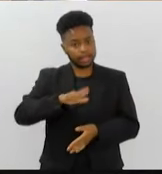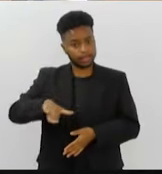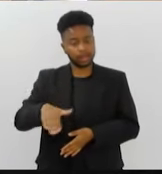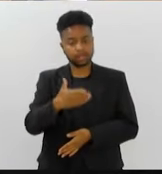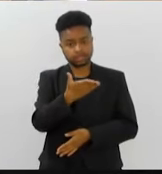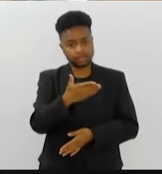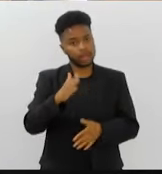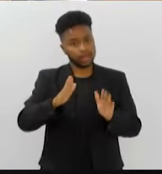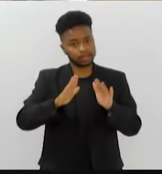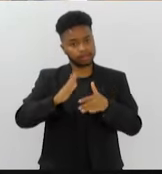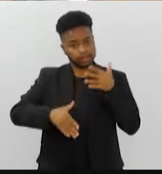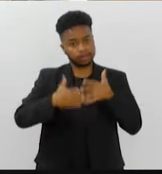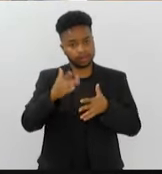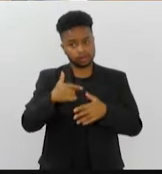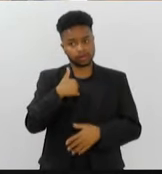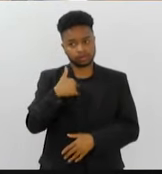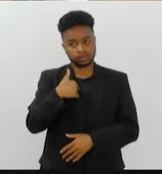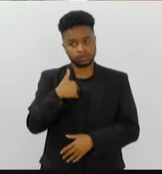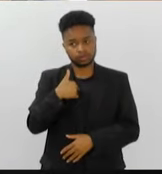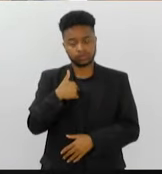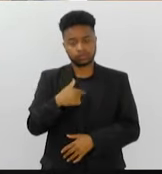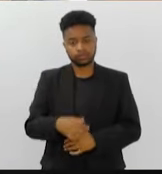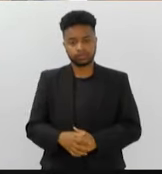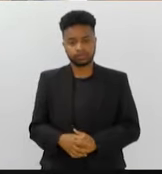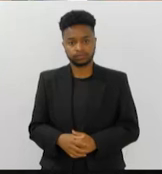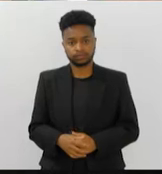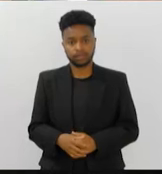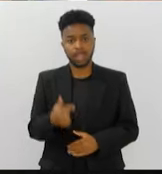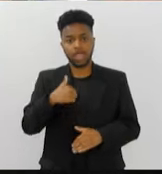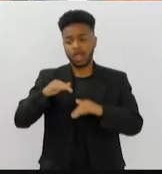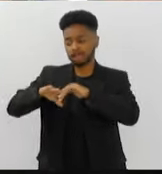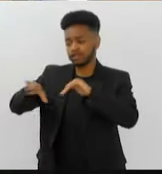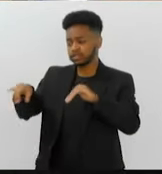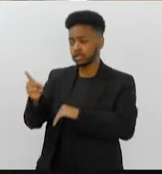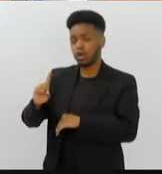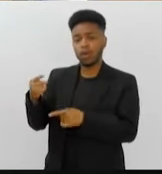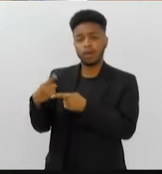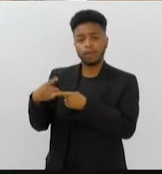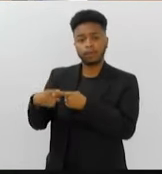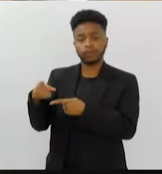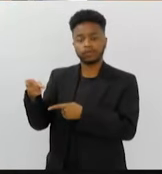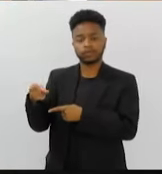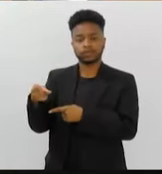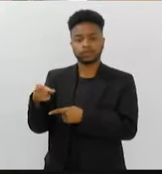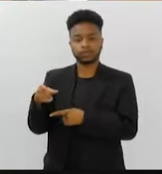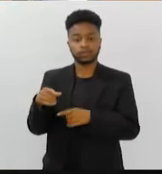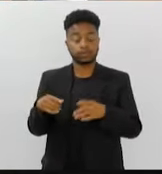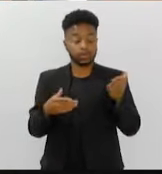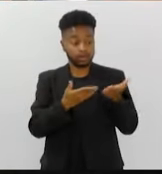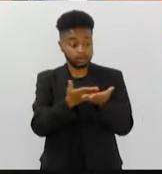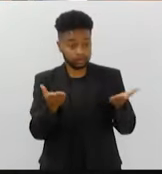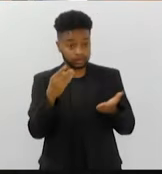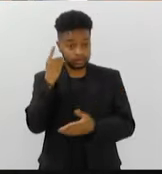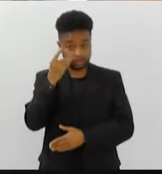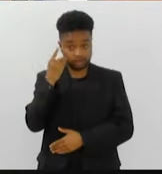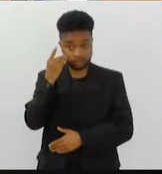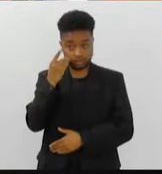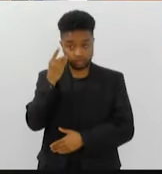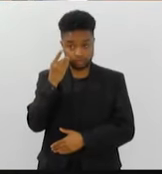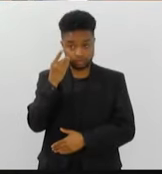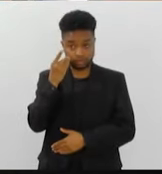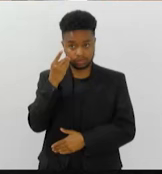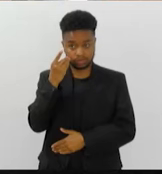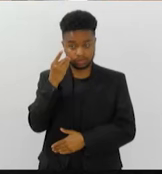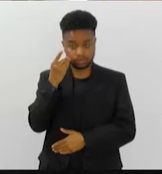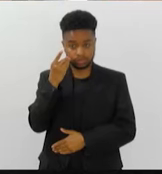O moleque está me interrompendo. Senhores, o moleque está me interrompendo. Por quê? Porque você é mentiroso. Senhores deputados, nós... Moleque. Deputado,